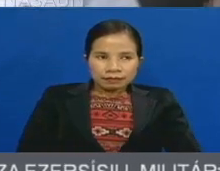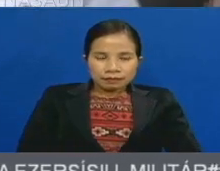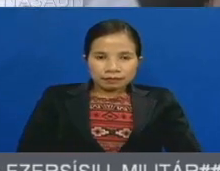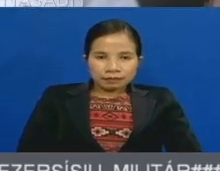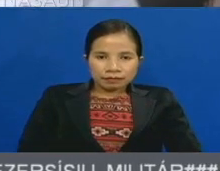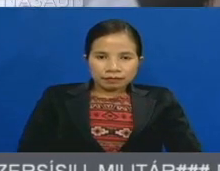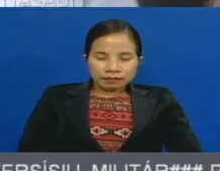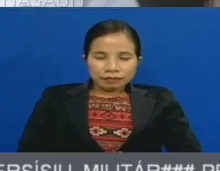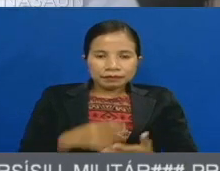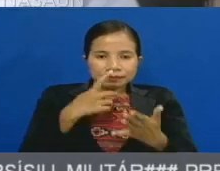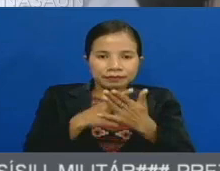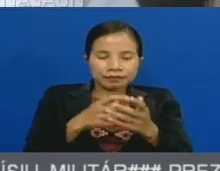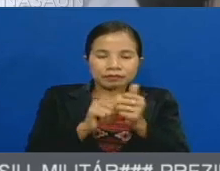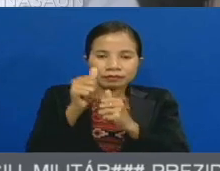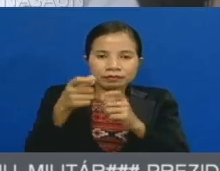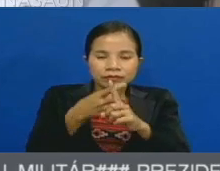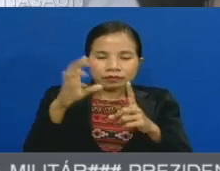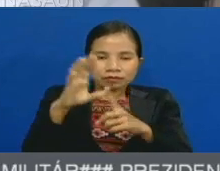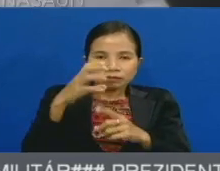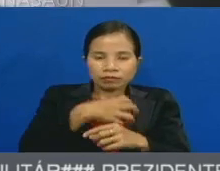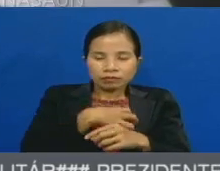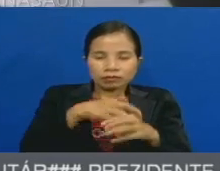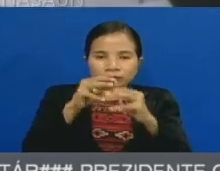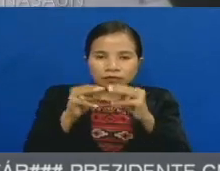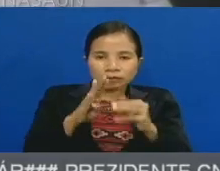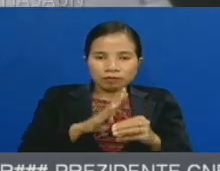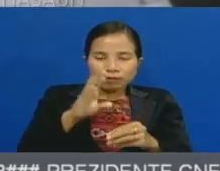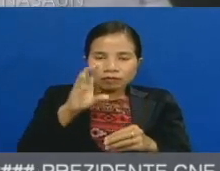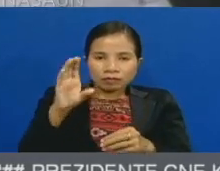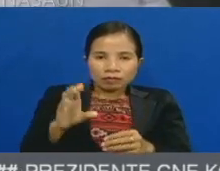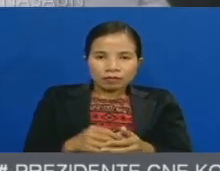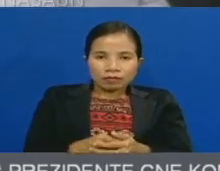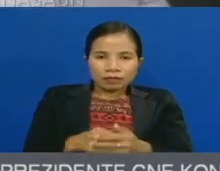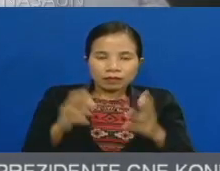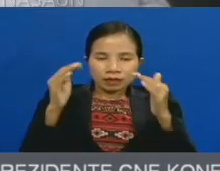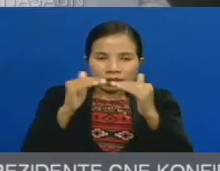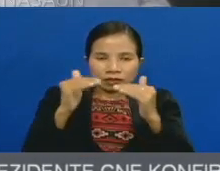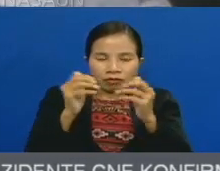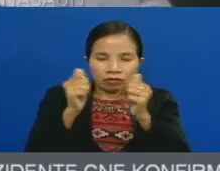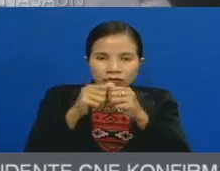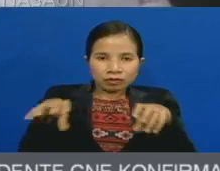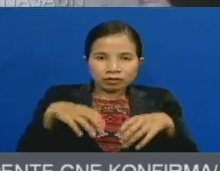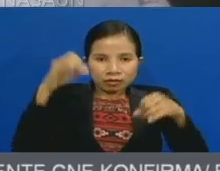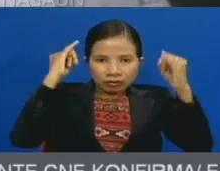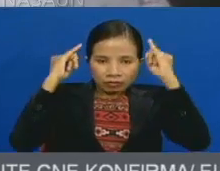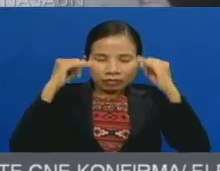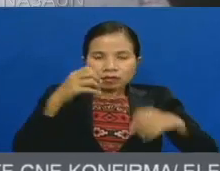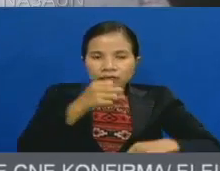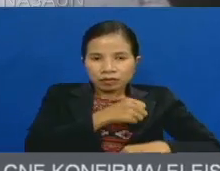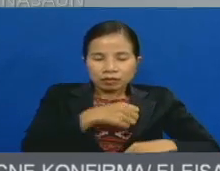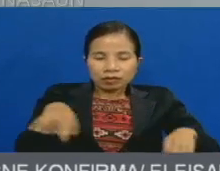Pedidune hato husi comandante Penitele Baucau, superintendente Antônio de Sá, durante reunião o serviço de informação militar.